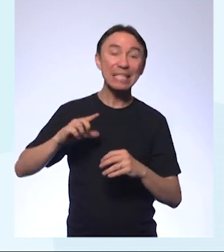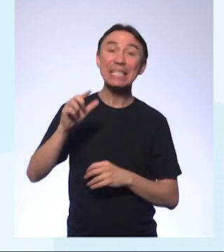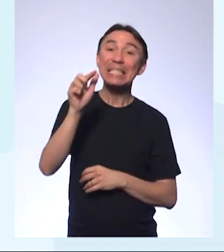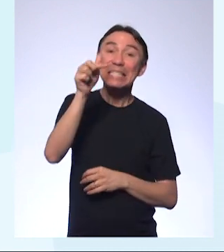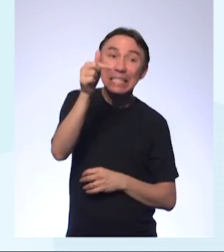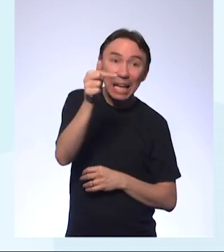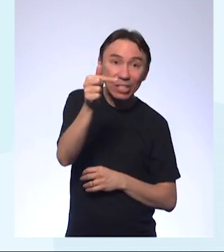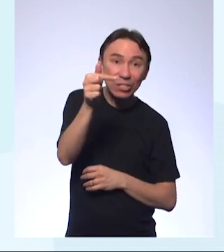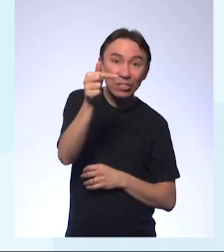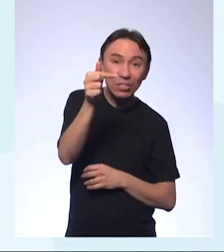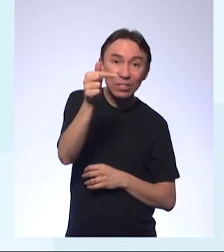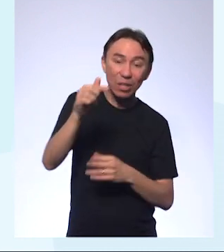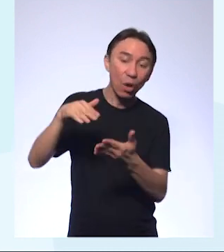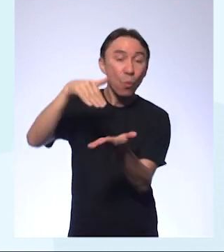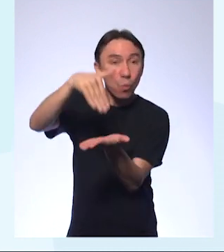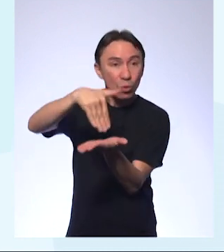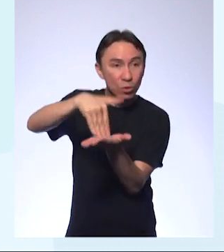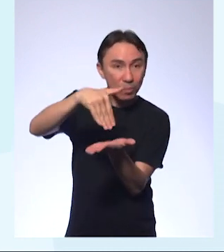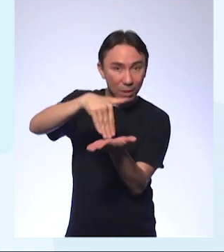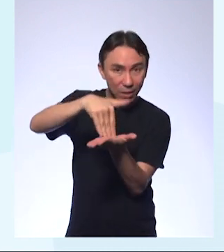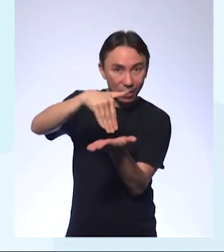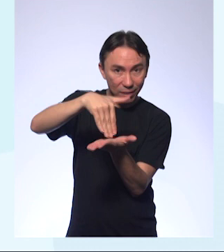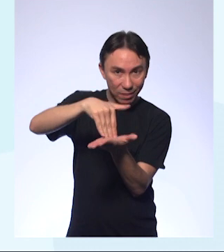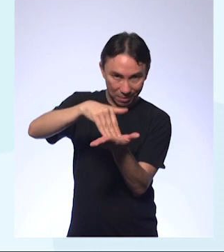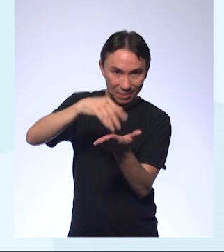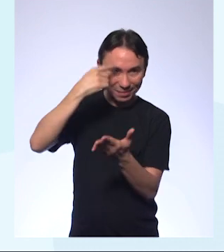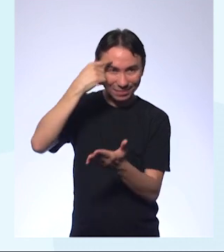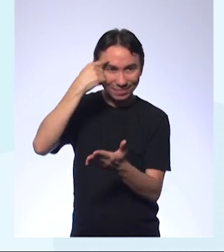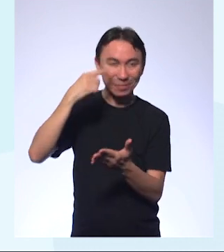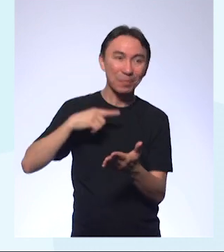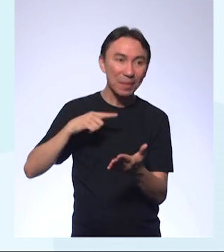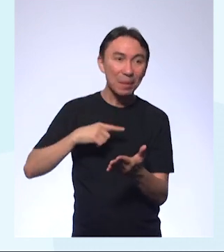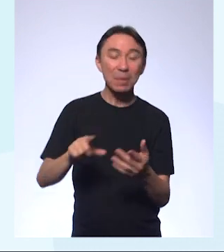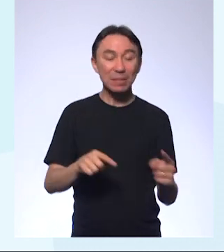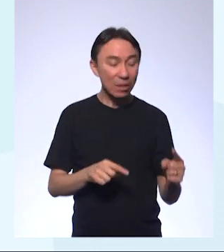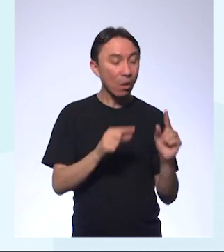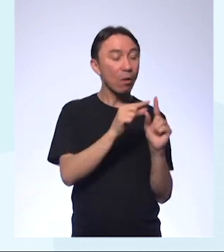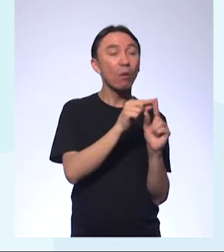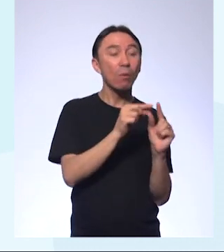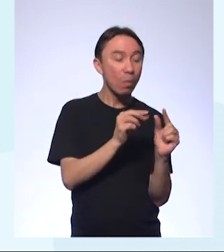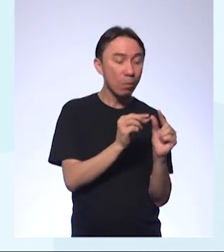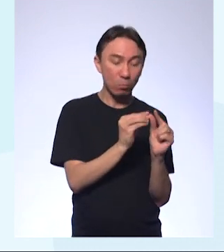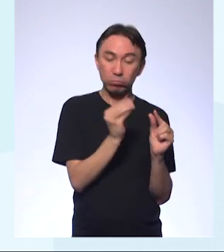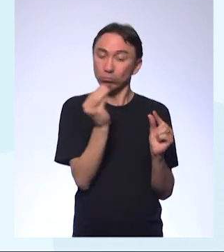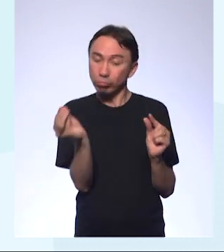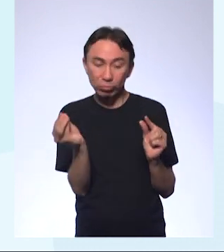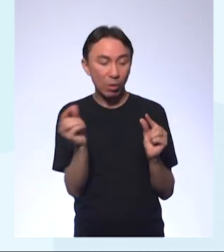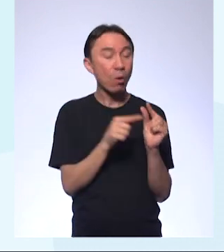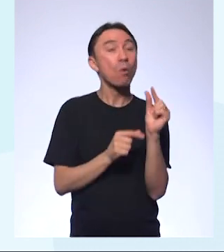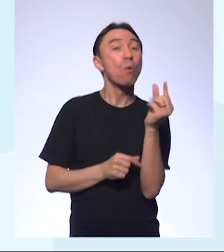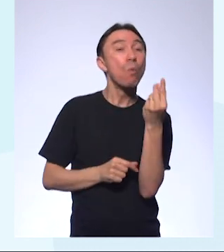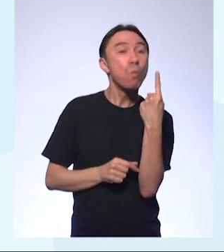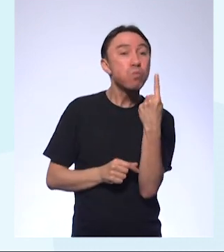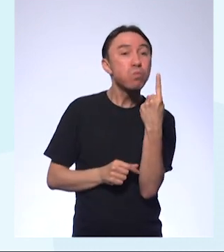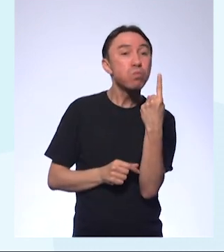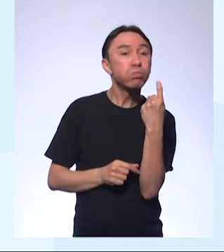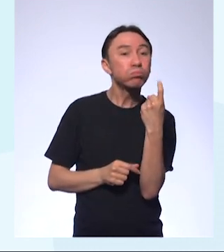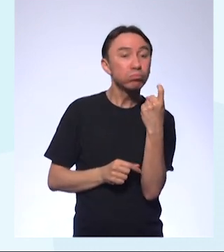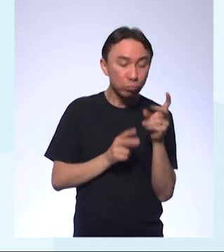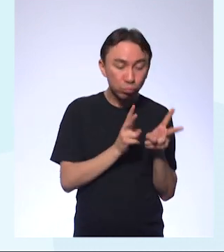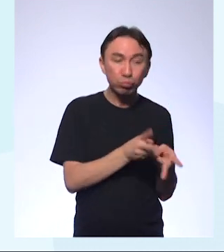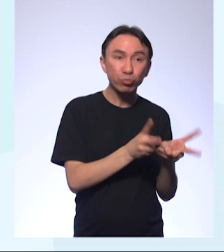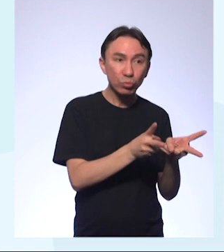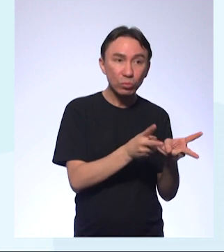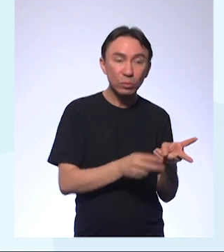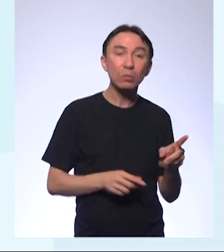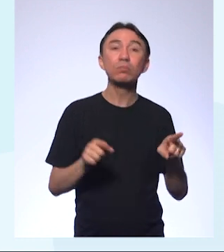tem 2 elétrons para doar. Então, ele doa para um cloro. Só que ele permanece com mais um. Então, ele vai ter que pegar um outro cloro para